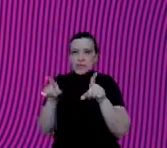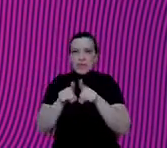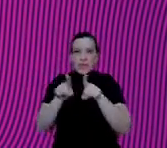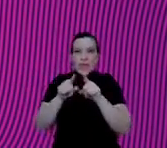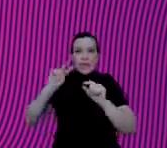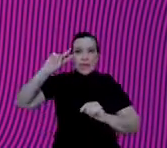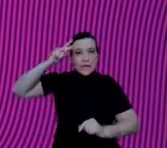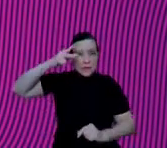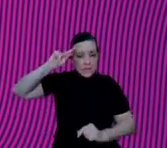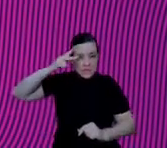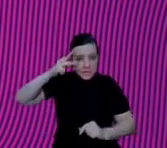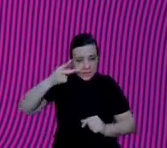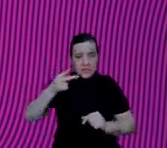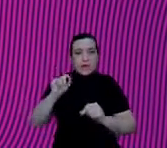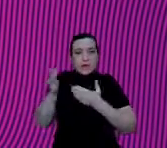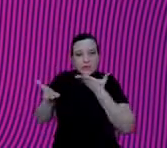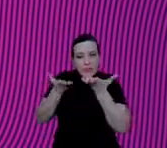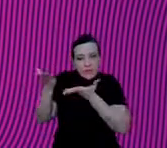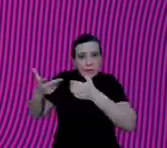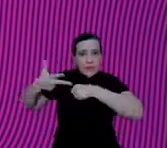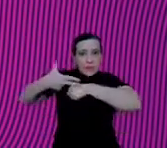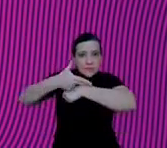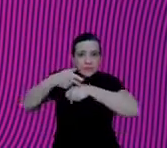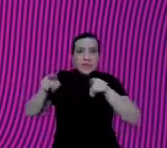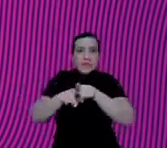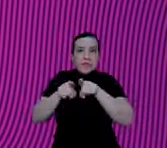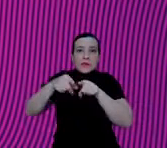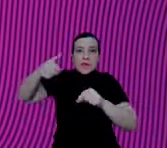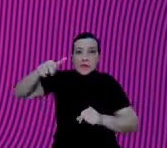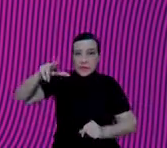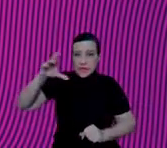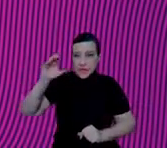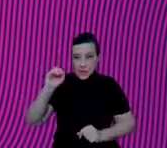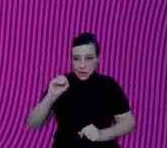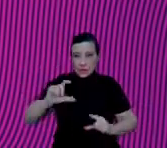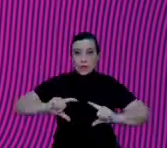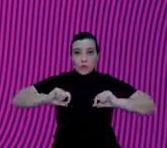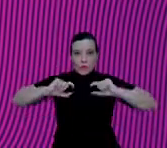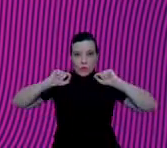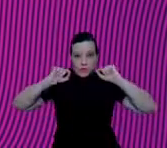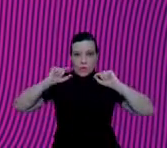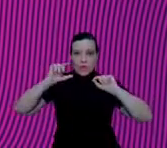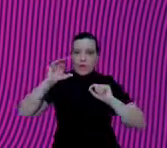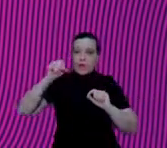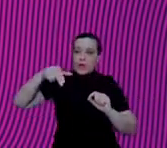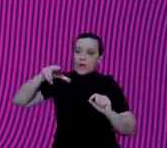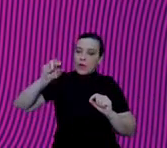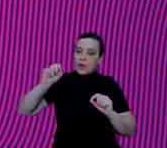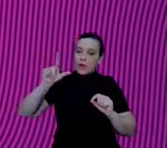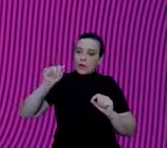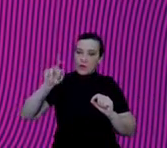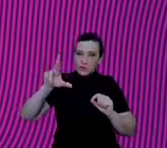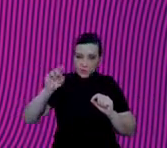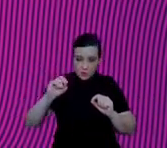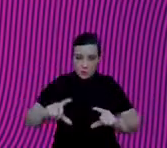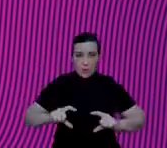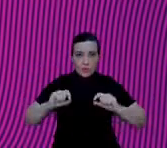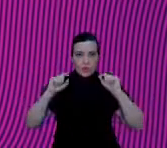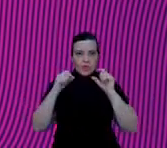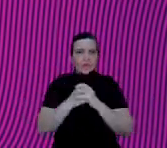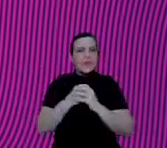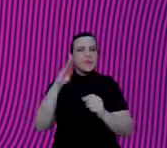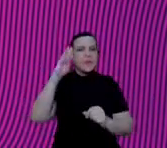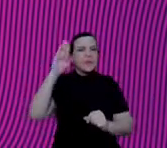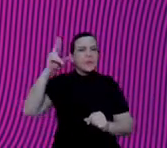cirúrgico e neuro-oncologia. De forma geral, o SOI da neurologia conta com